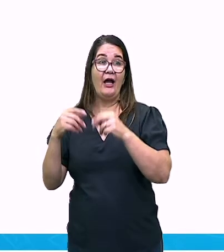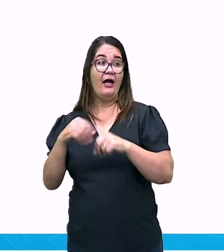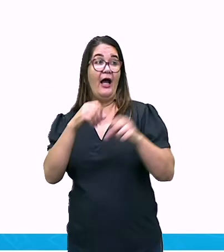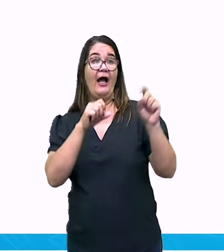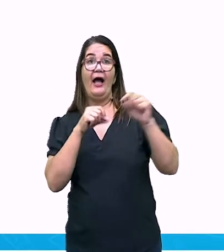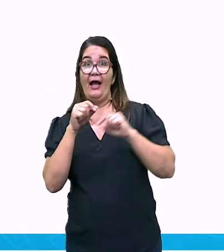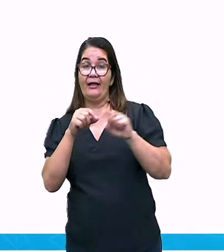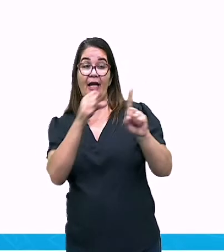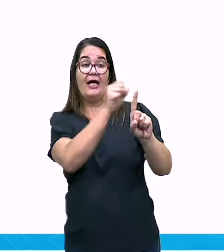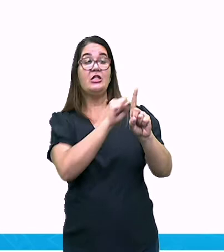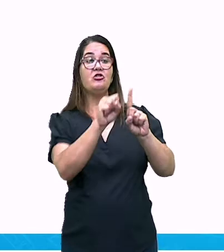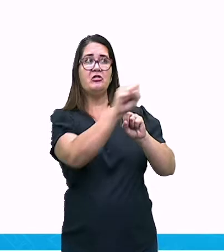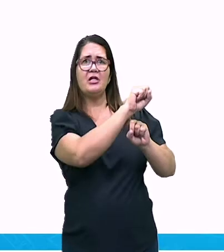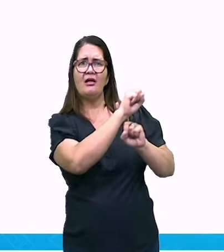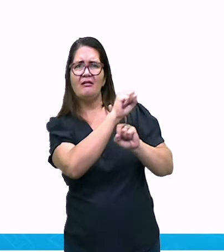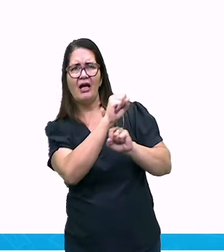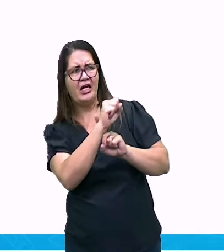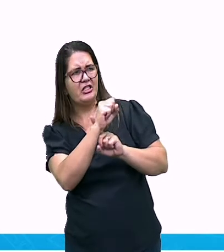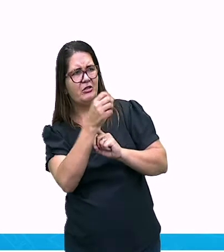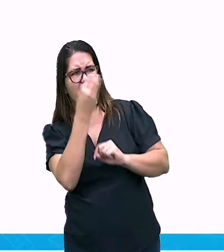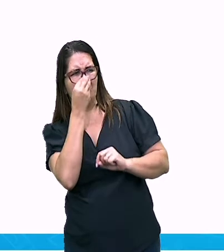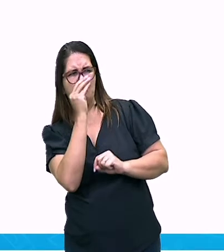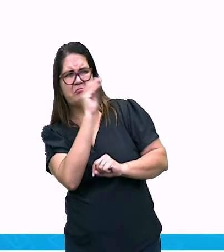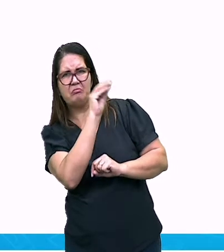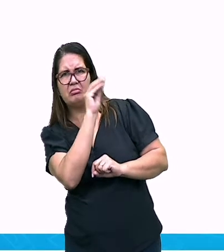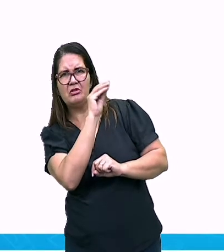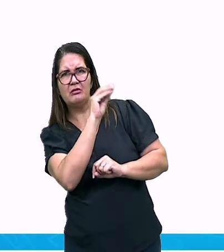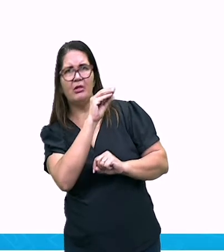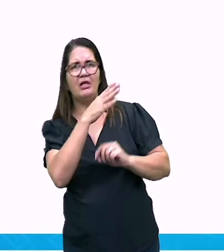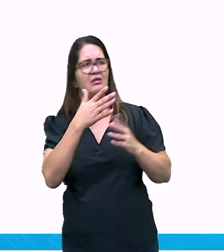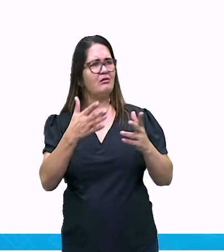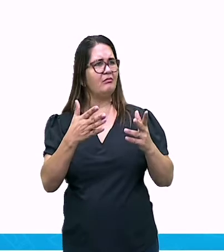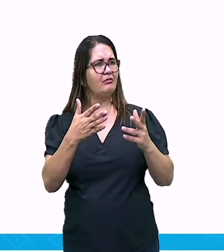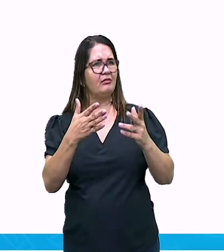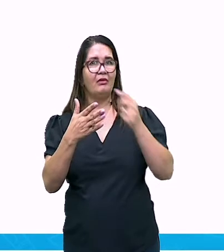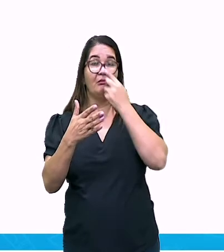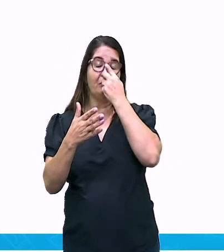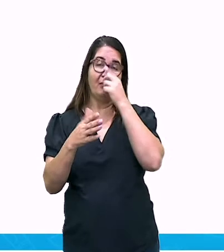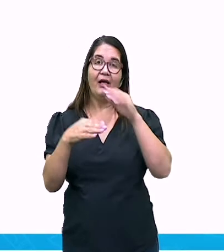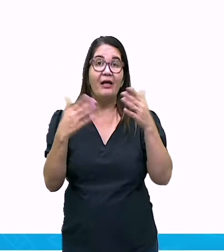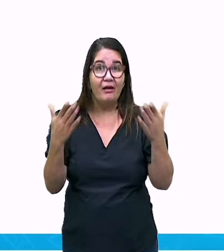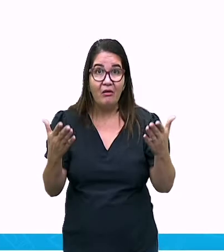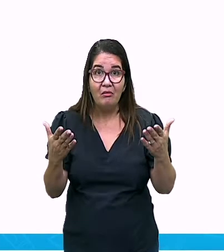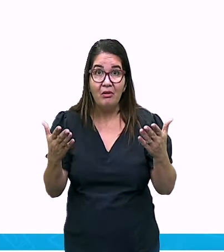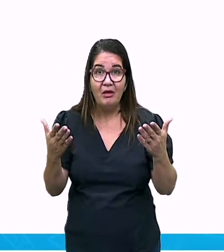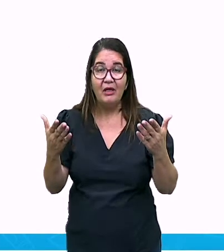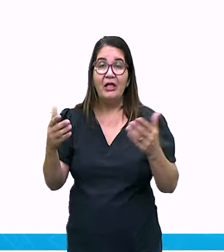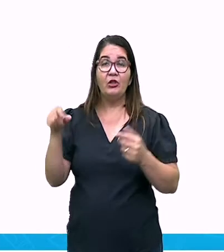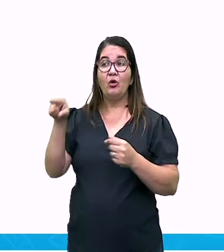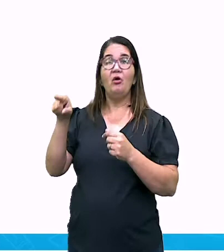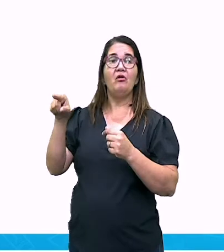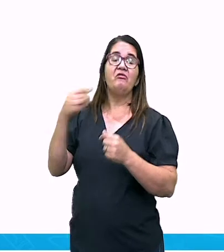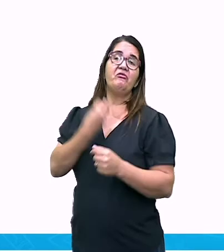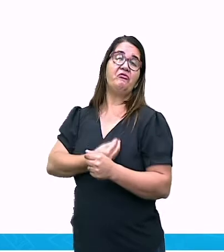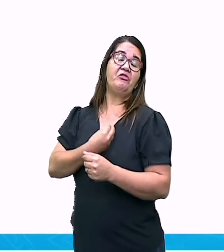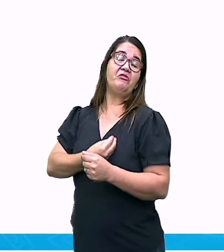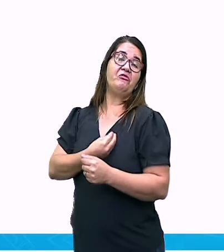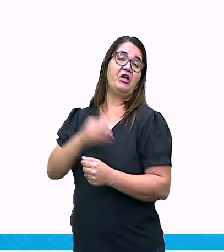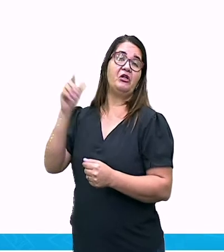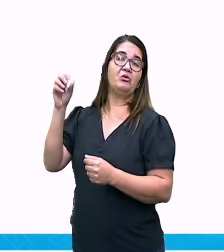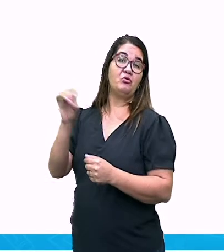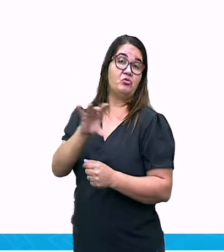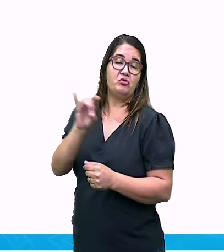vivo em sociedade, que eu faço parte, é diferente. Eu estou falando realmente de viver